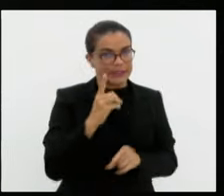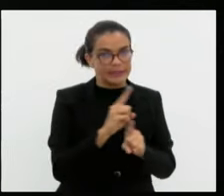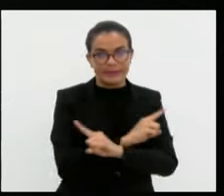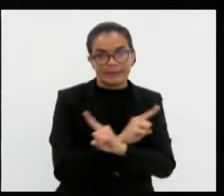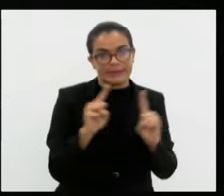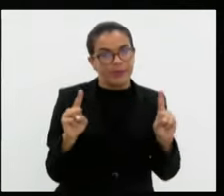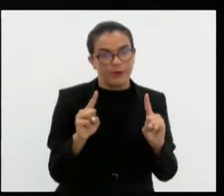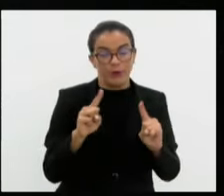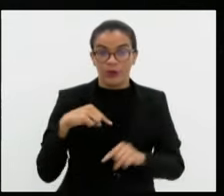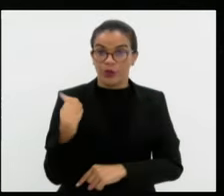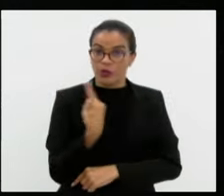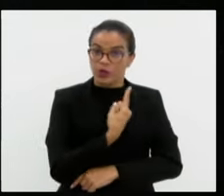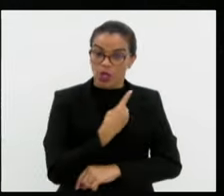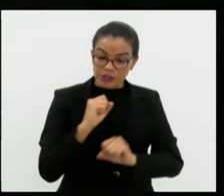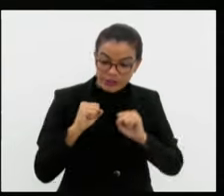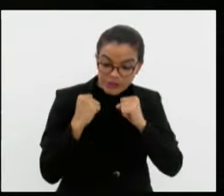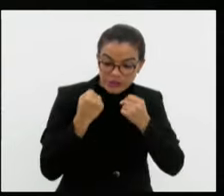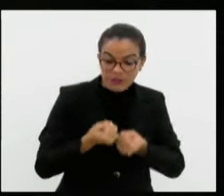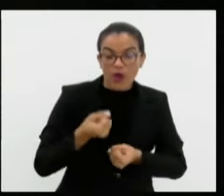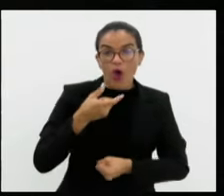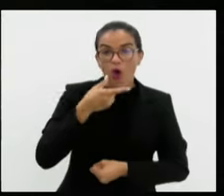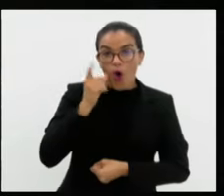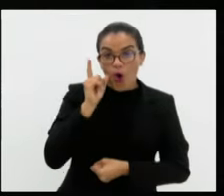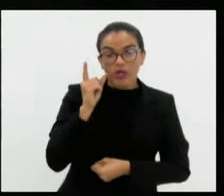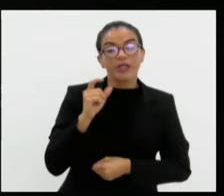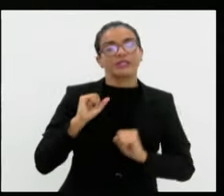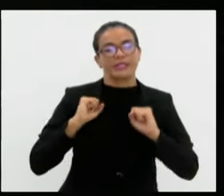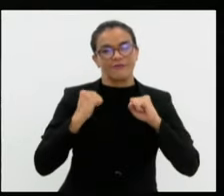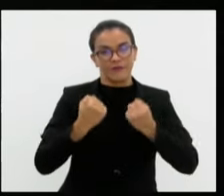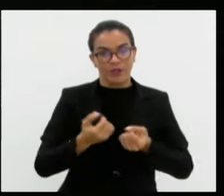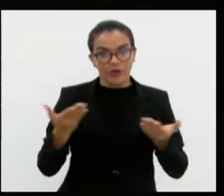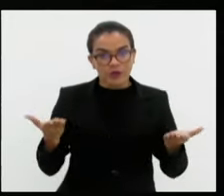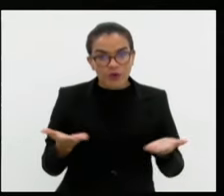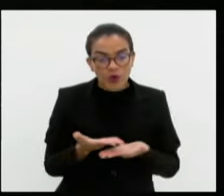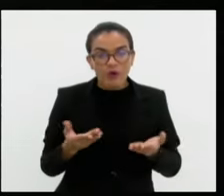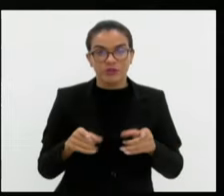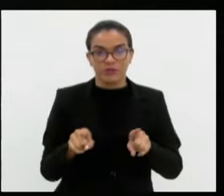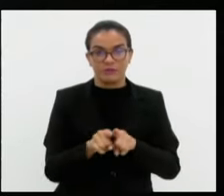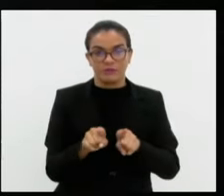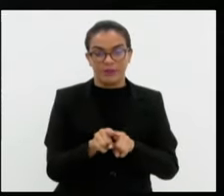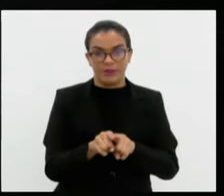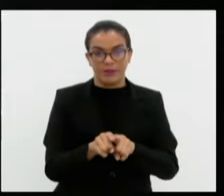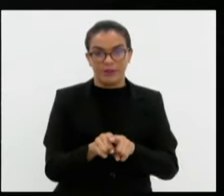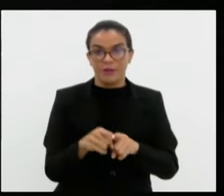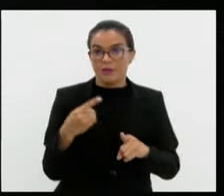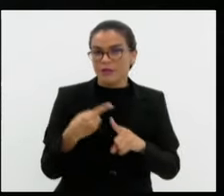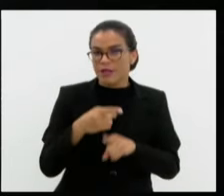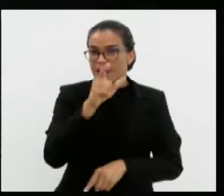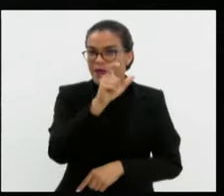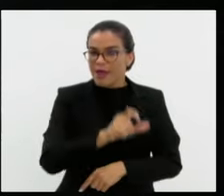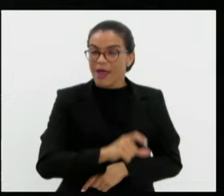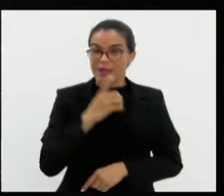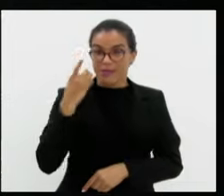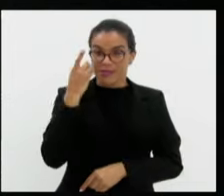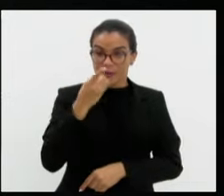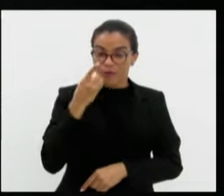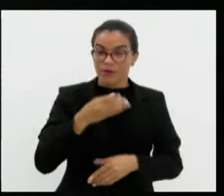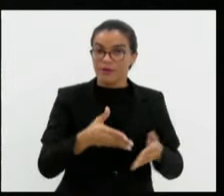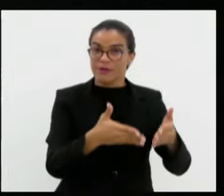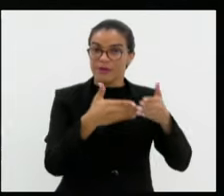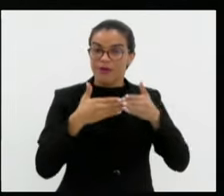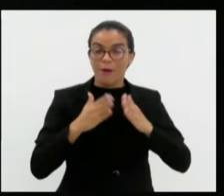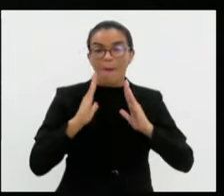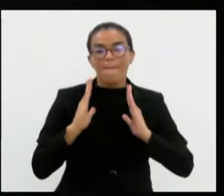Nós defendemos ontem e estamos defendendo hoje, através da emenda, que a deputada Lucinha fosse afastada por um